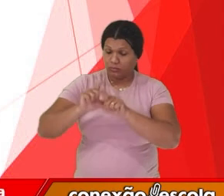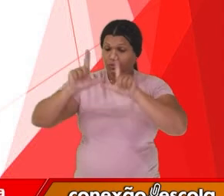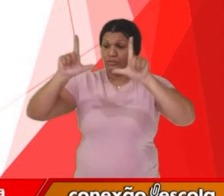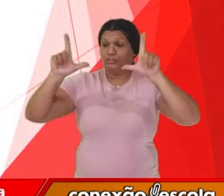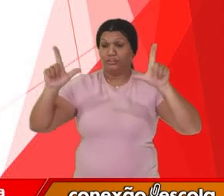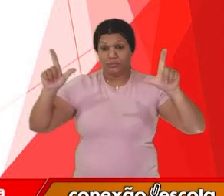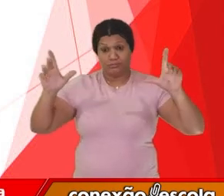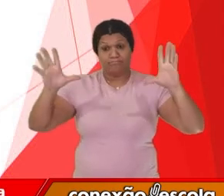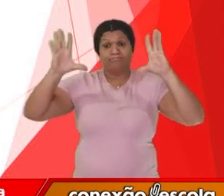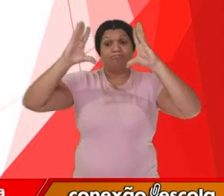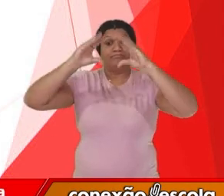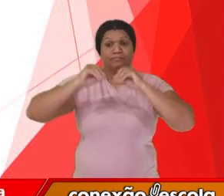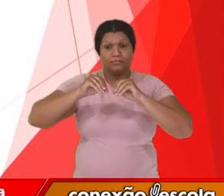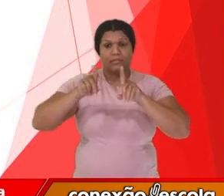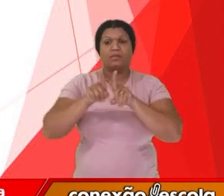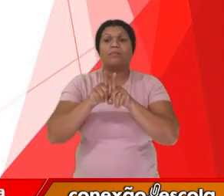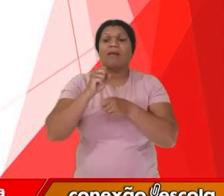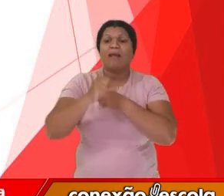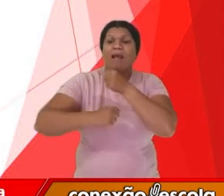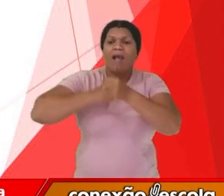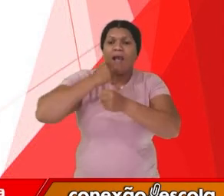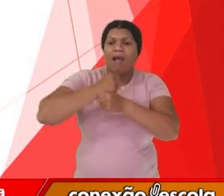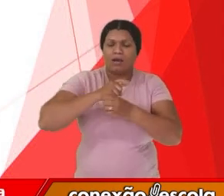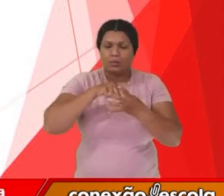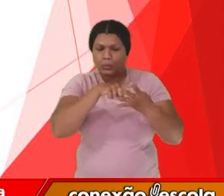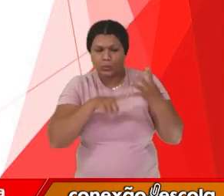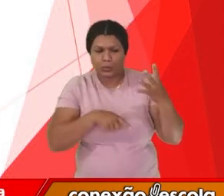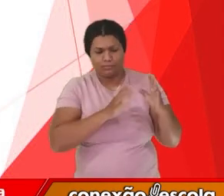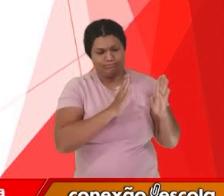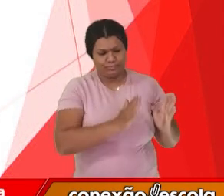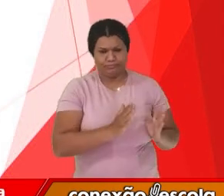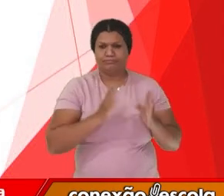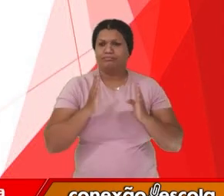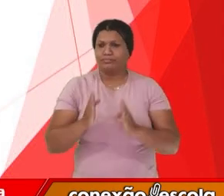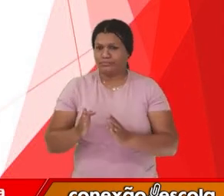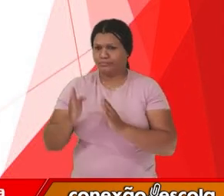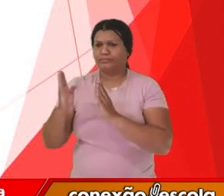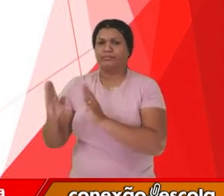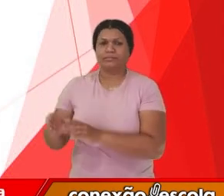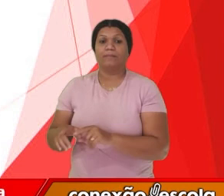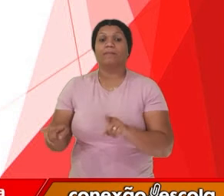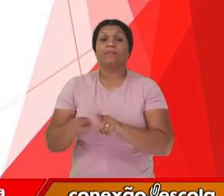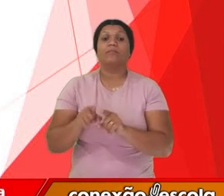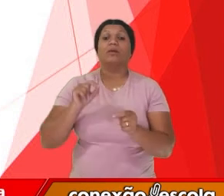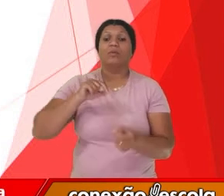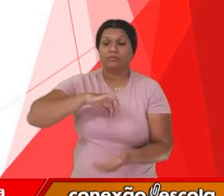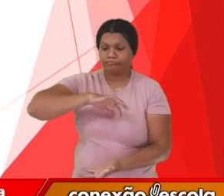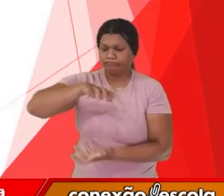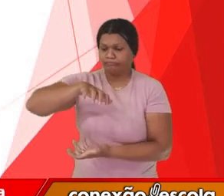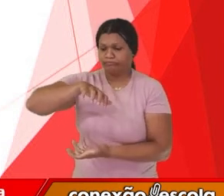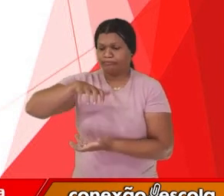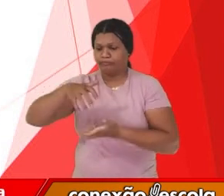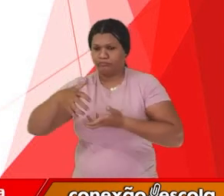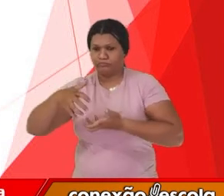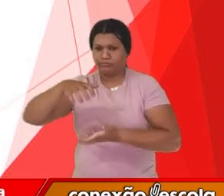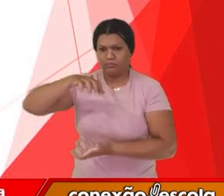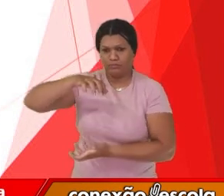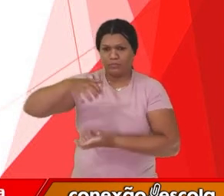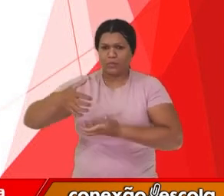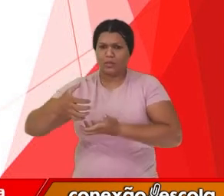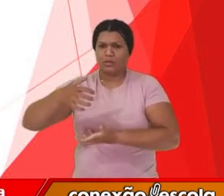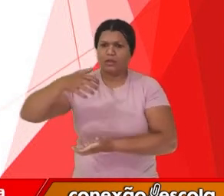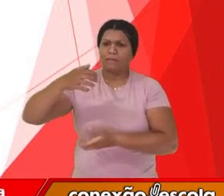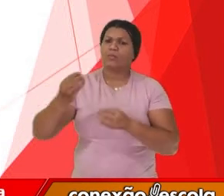e também as estações do ano. Falamos também sobre o eixo de inclinação, como ele influencia